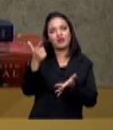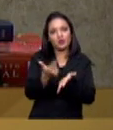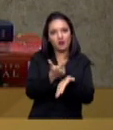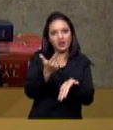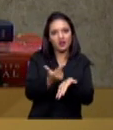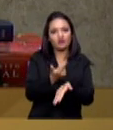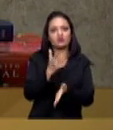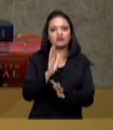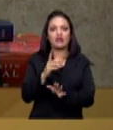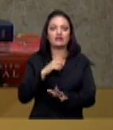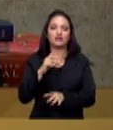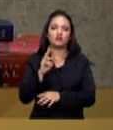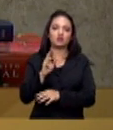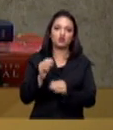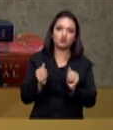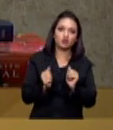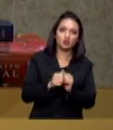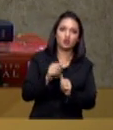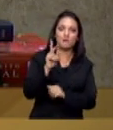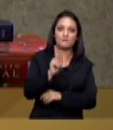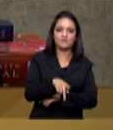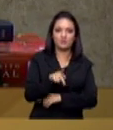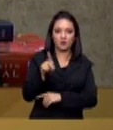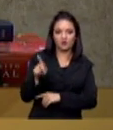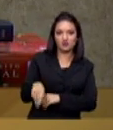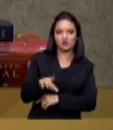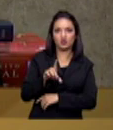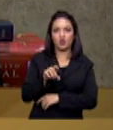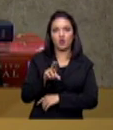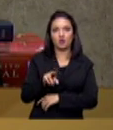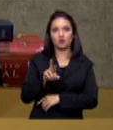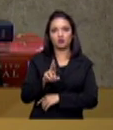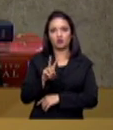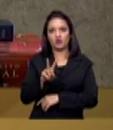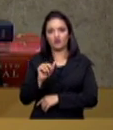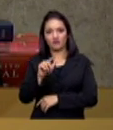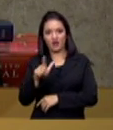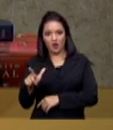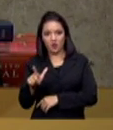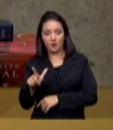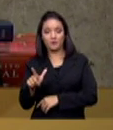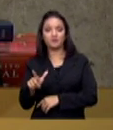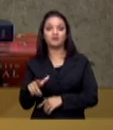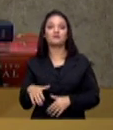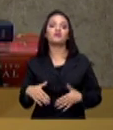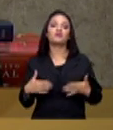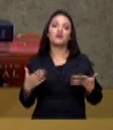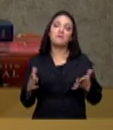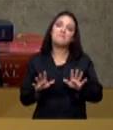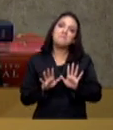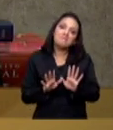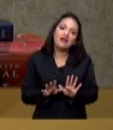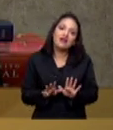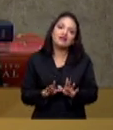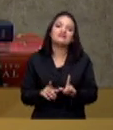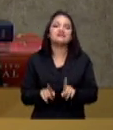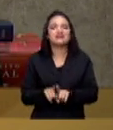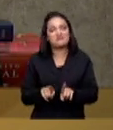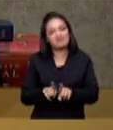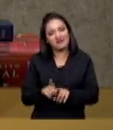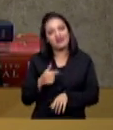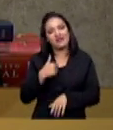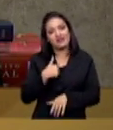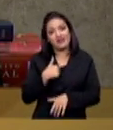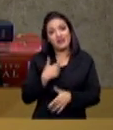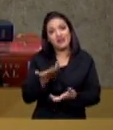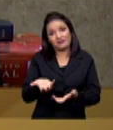com o professor Arnoldo Val, tão logo houve a modificação da lei do mandado de segurança. Eu, modestamente, também gostaria de me